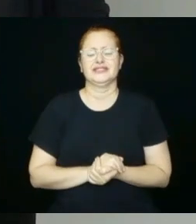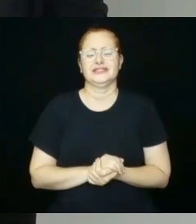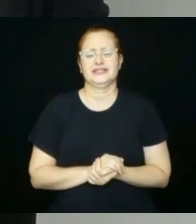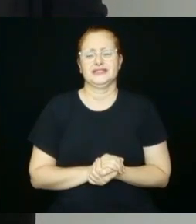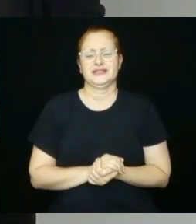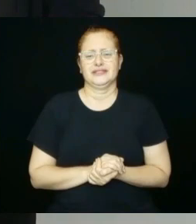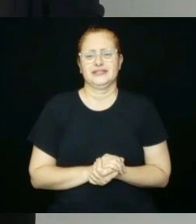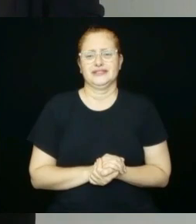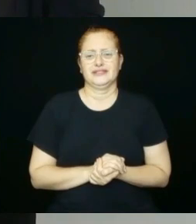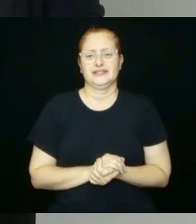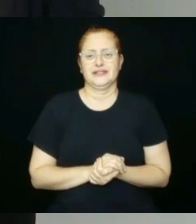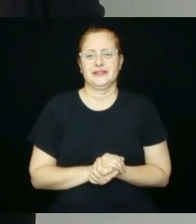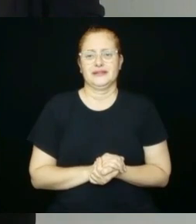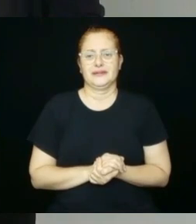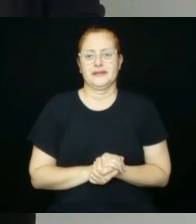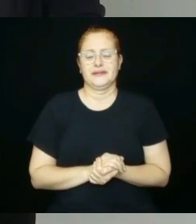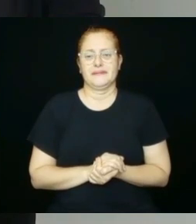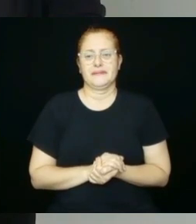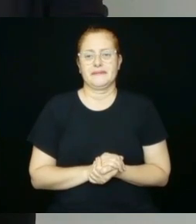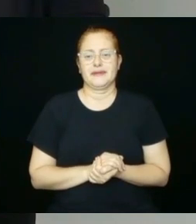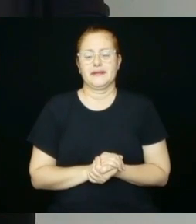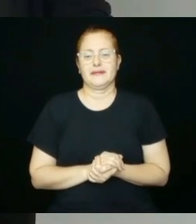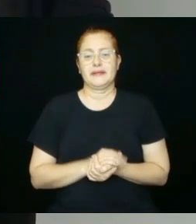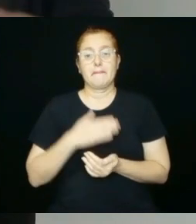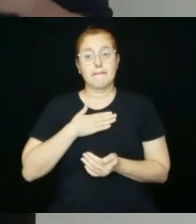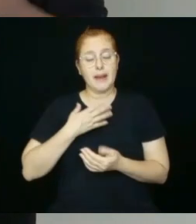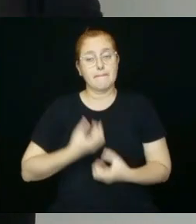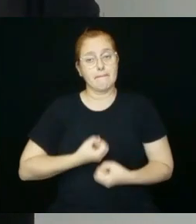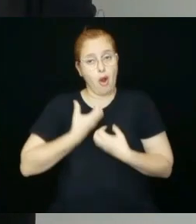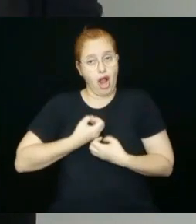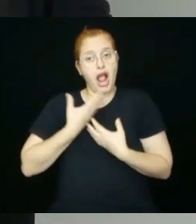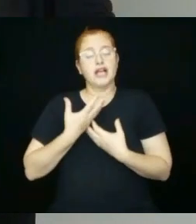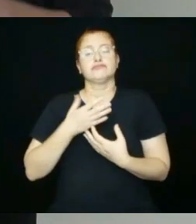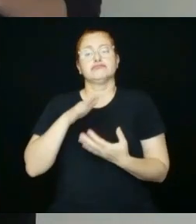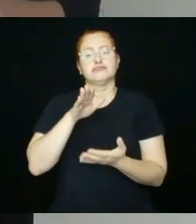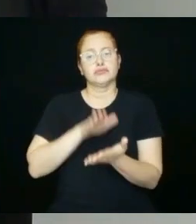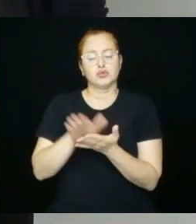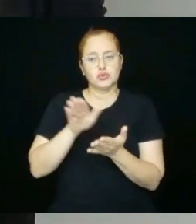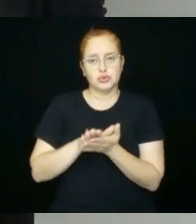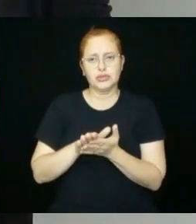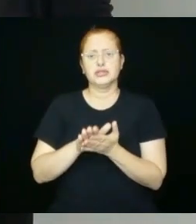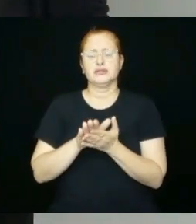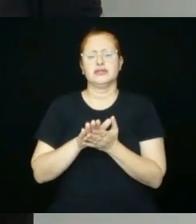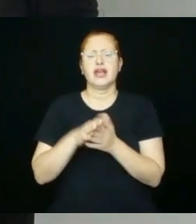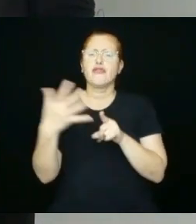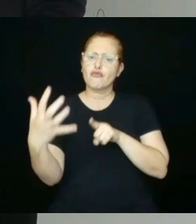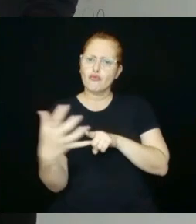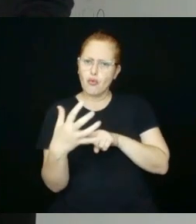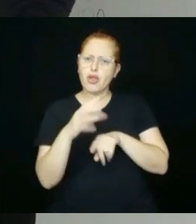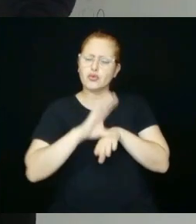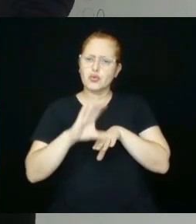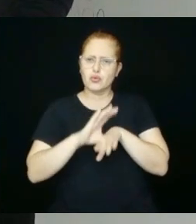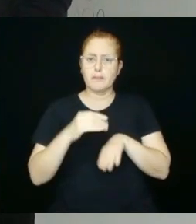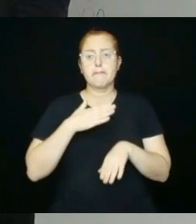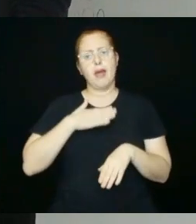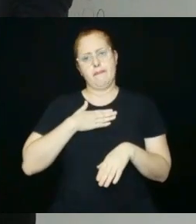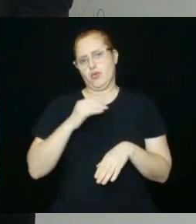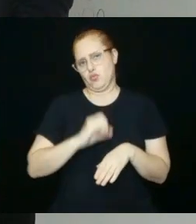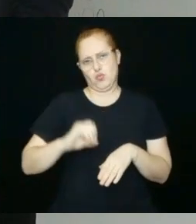muito da minha da poética que eu construí até hoje eu devo muito ao curso ali. Então para mim foi muito bom,